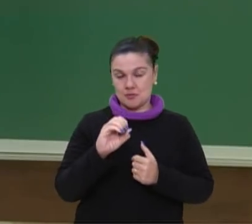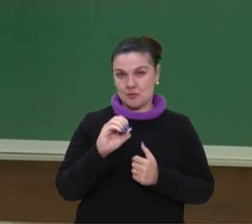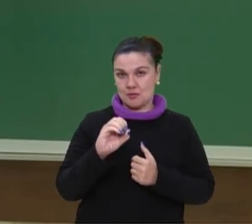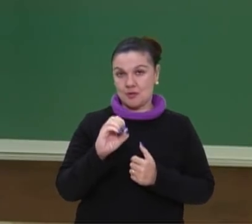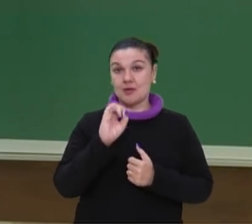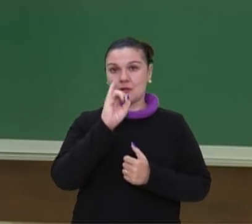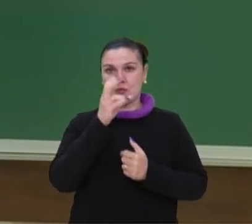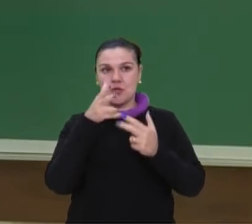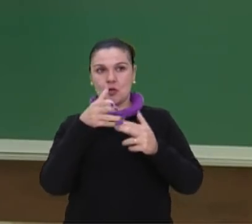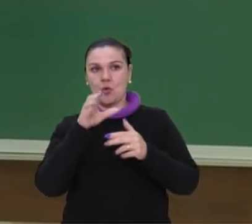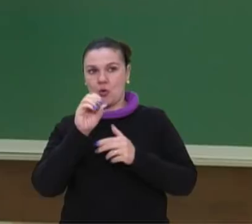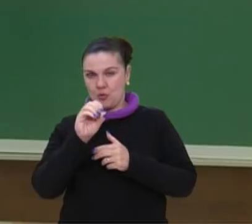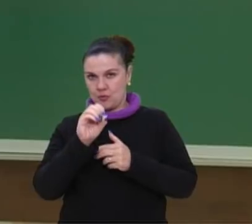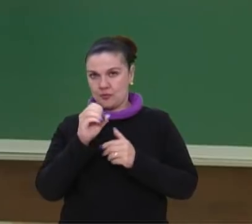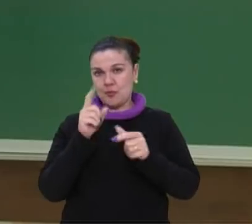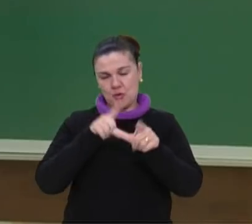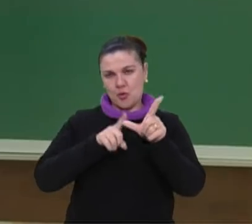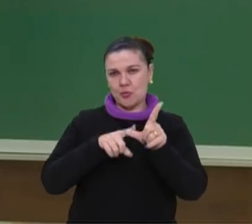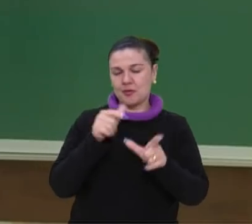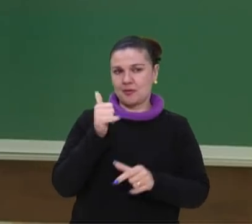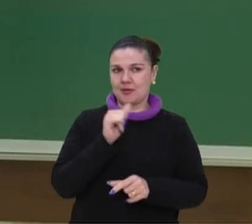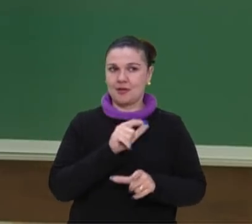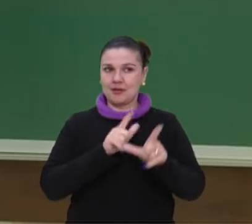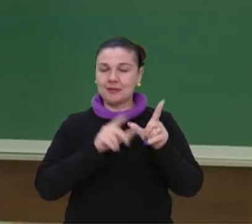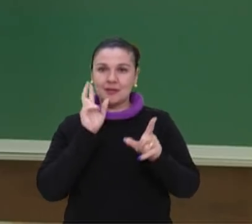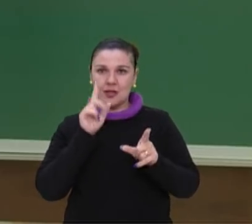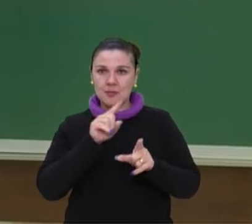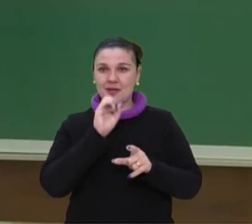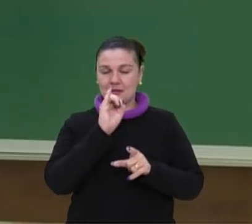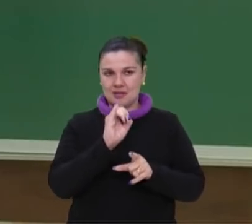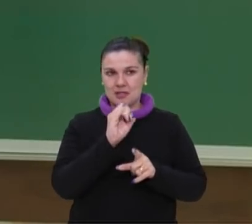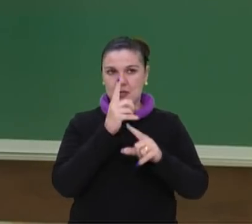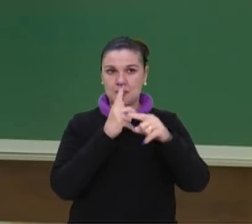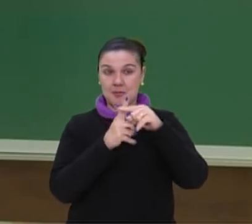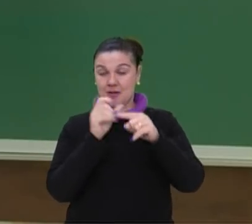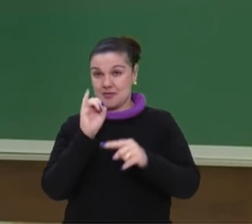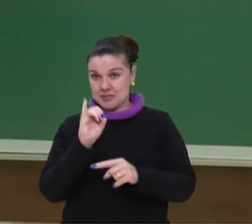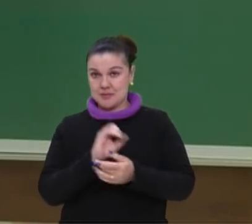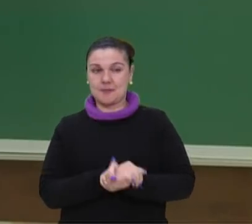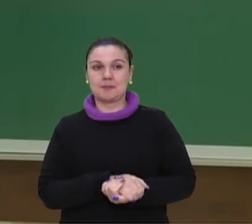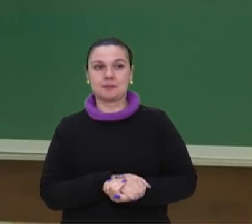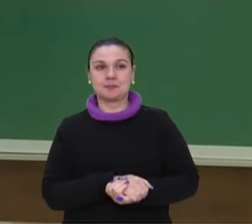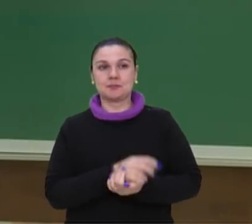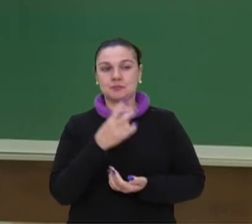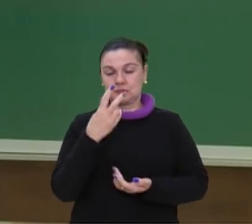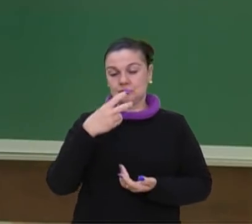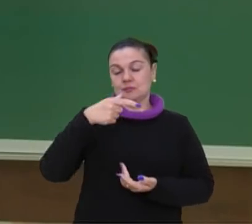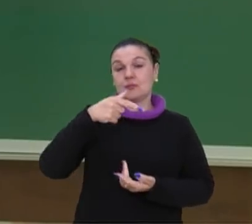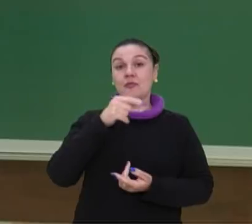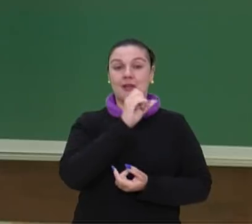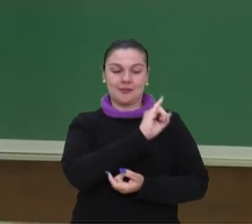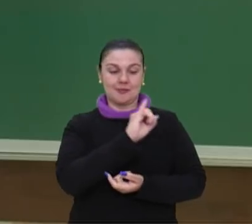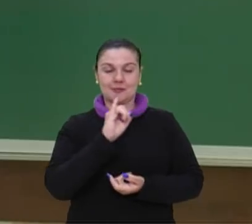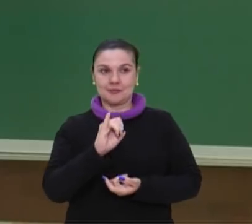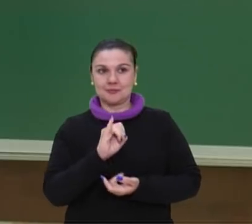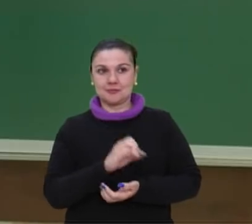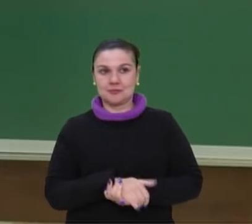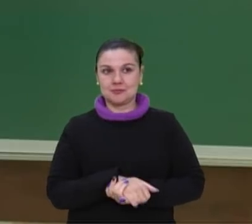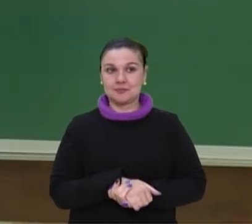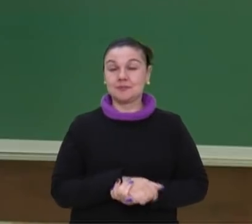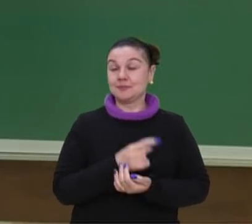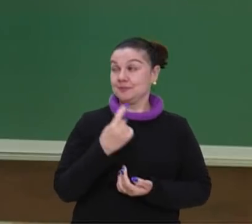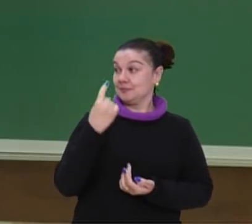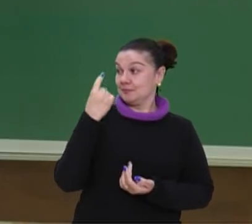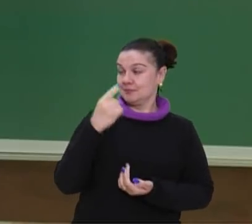é igual a O, eu vou deixar em uma única incógnita, lembram? Então, o I mais o I vai dar 2 Is, né? Em ângulo,